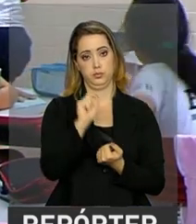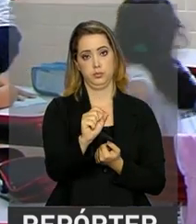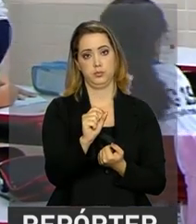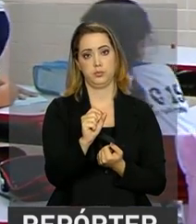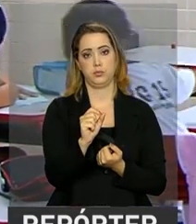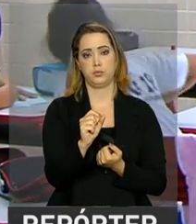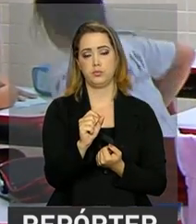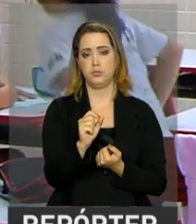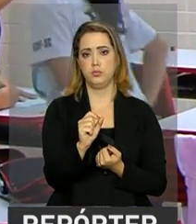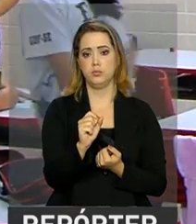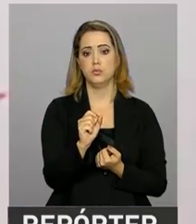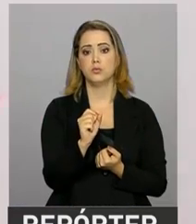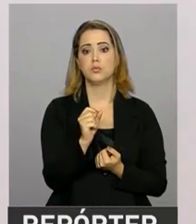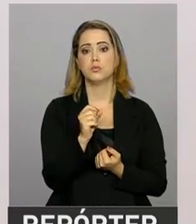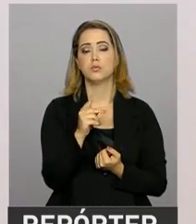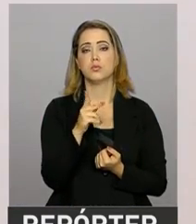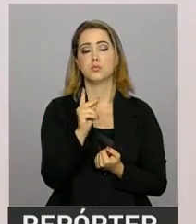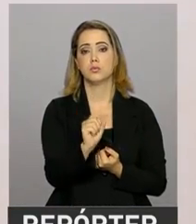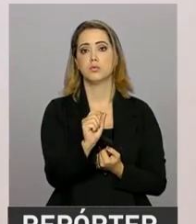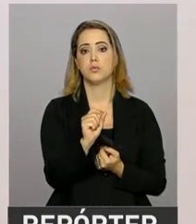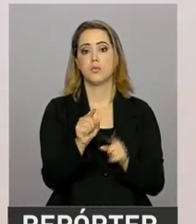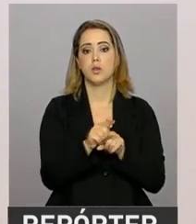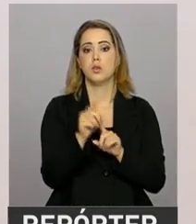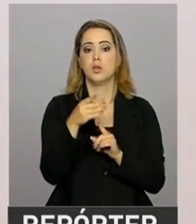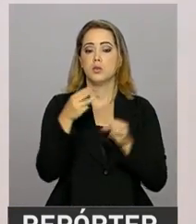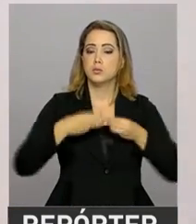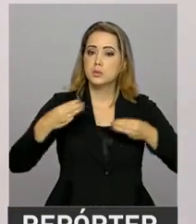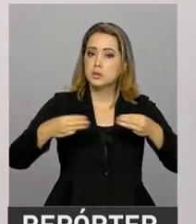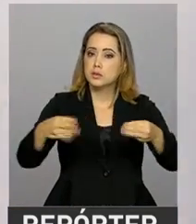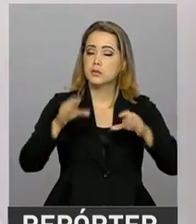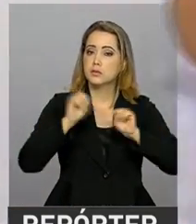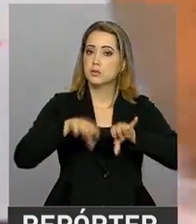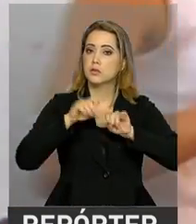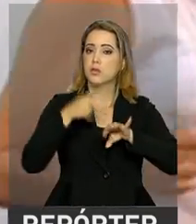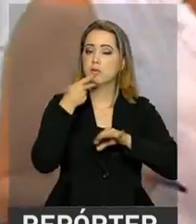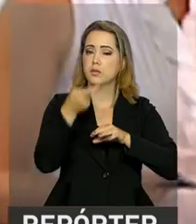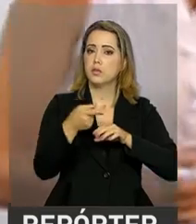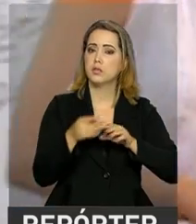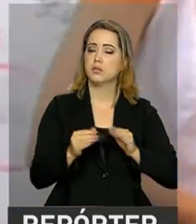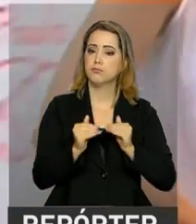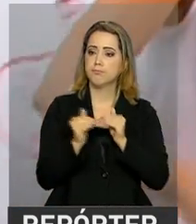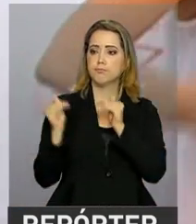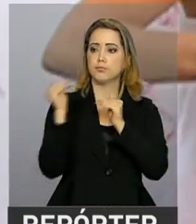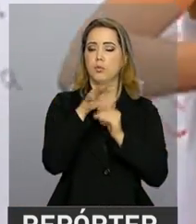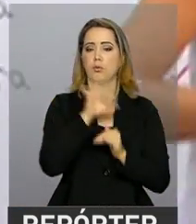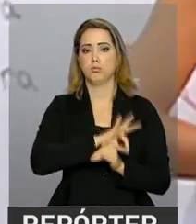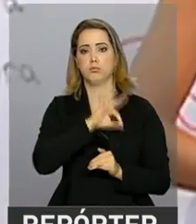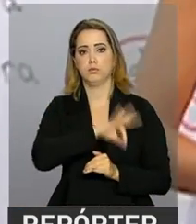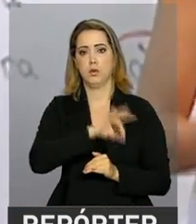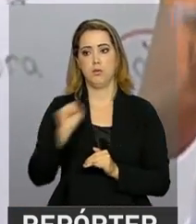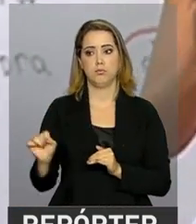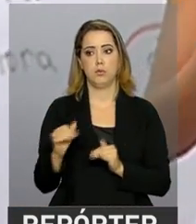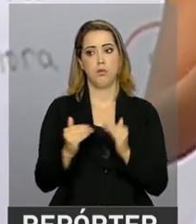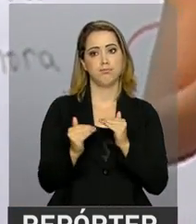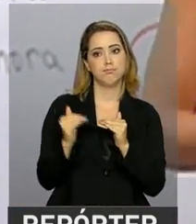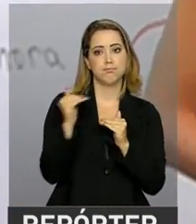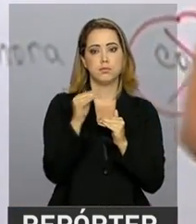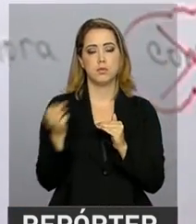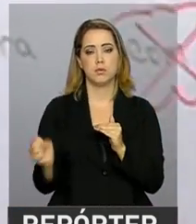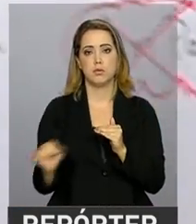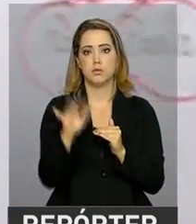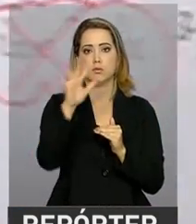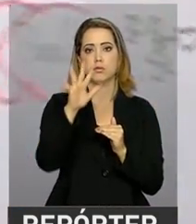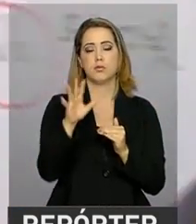R$ 2.135,64. Segundo o Ministério da Educação, o reajuste ficou acima da inflação, que fechou o ano em